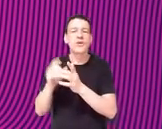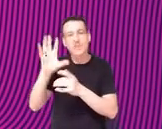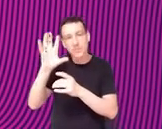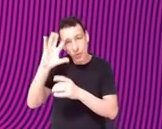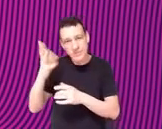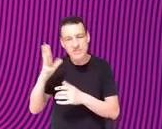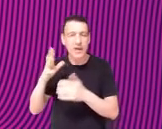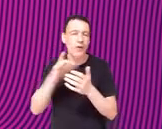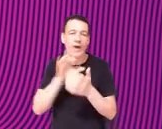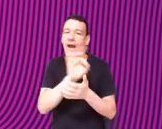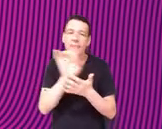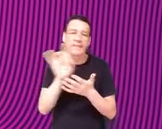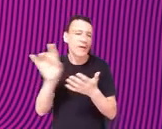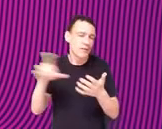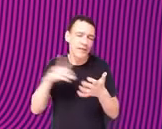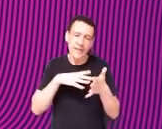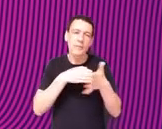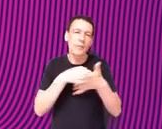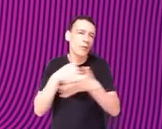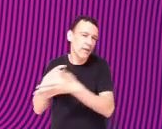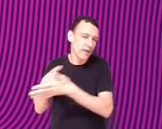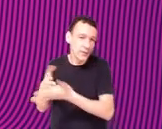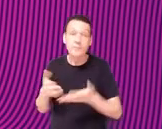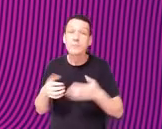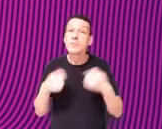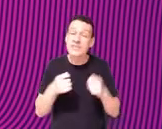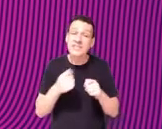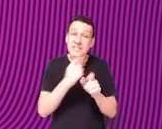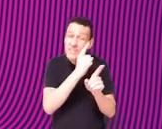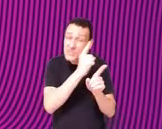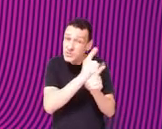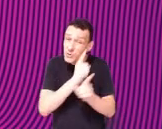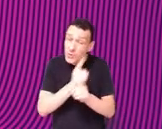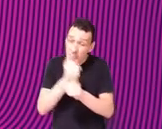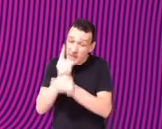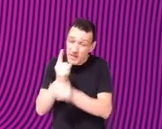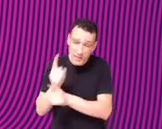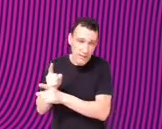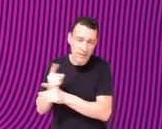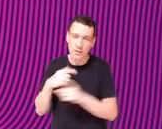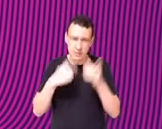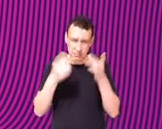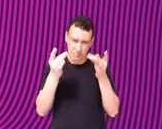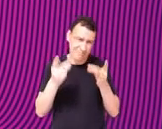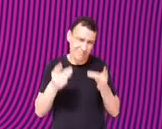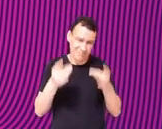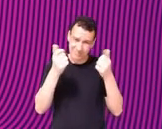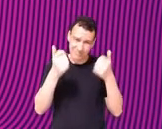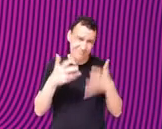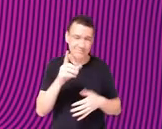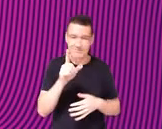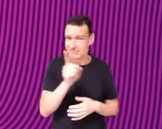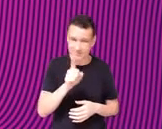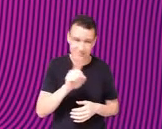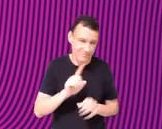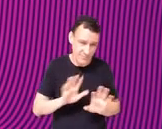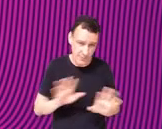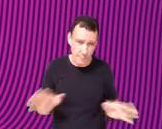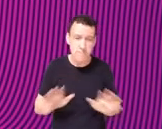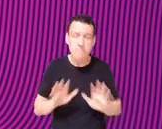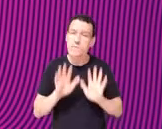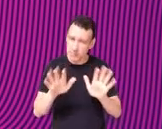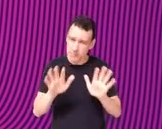precisamente a identificação destes bloqueios, que eu não irei entrar aqui em detalhes, mas que estão detalhados no nosso